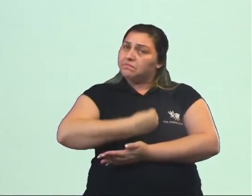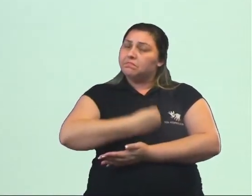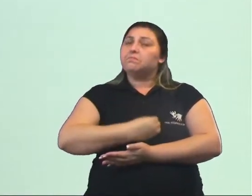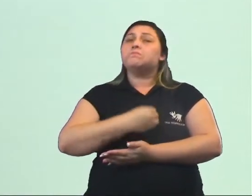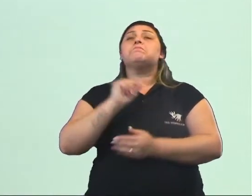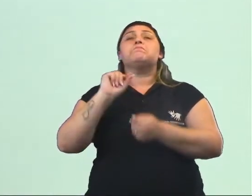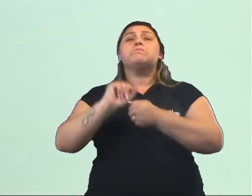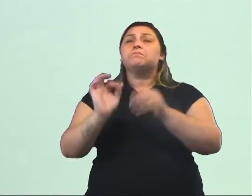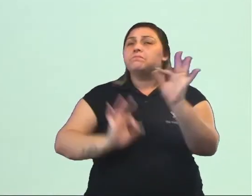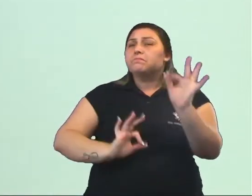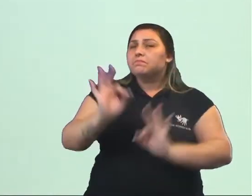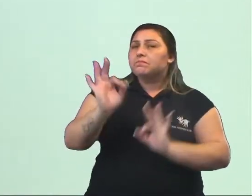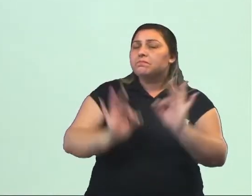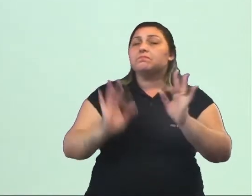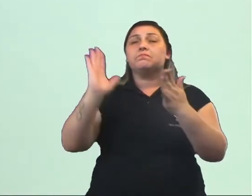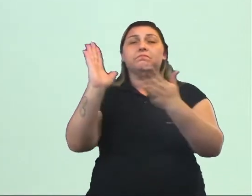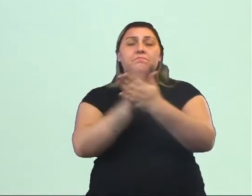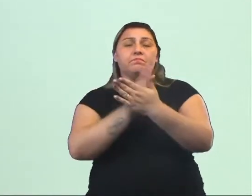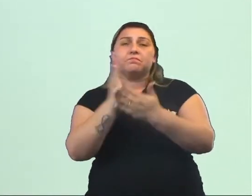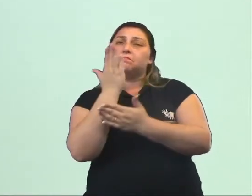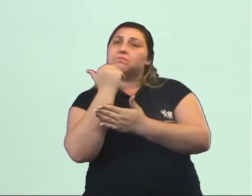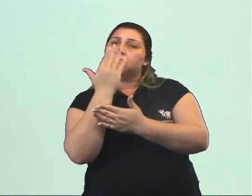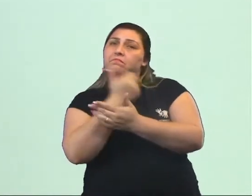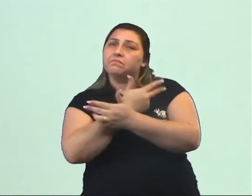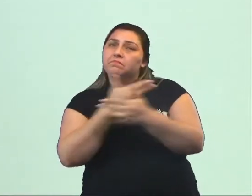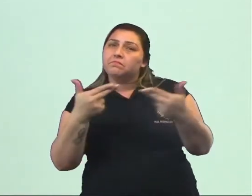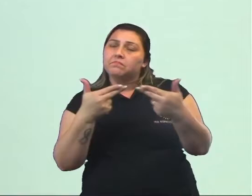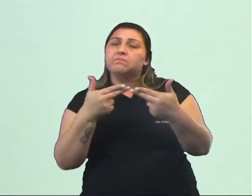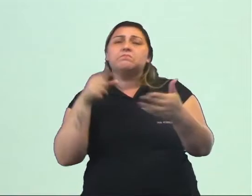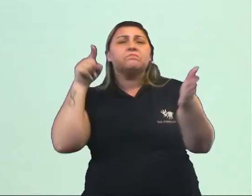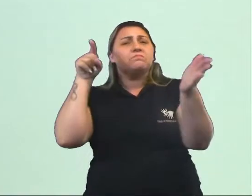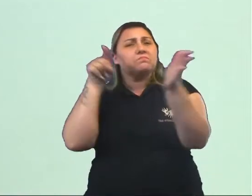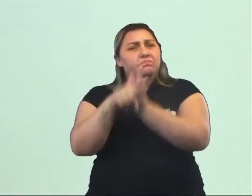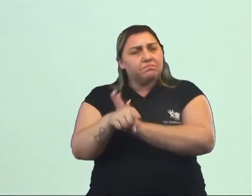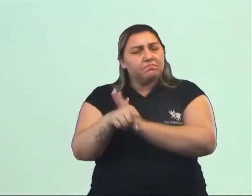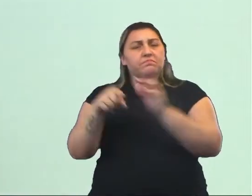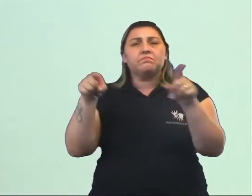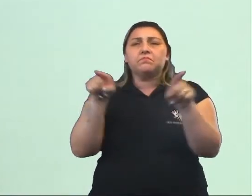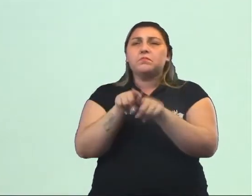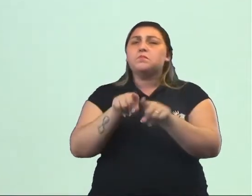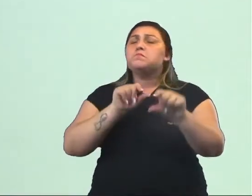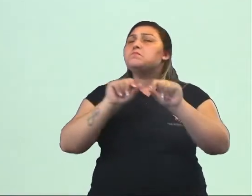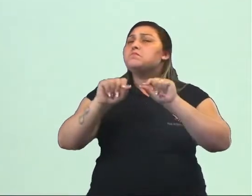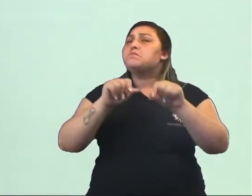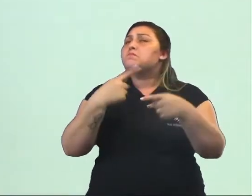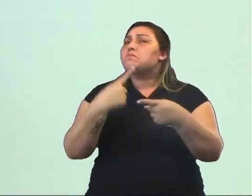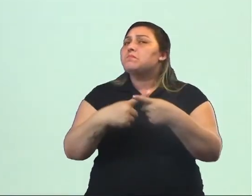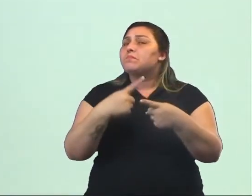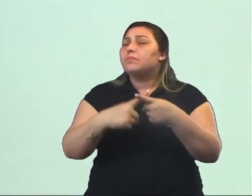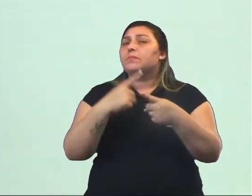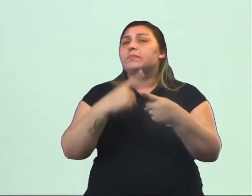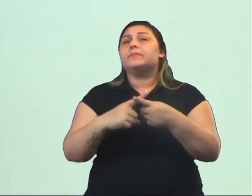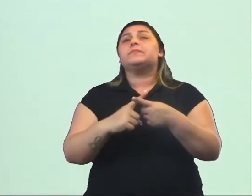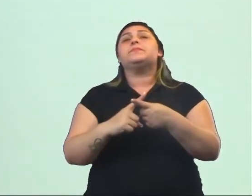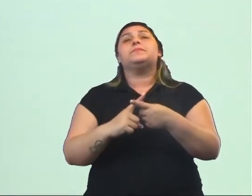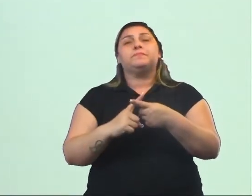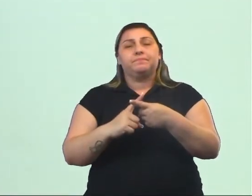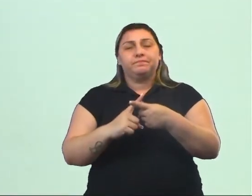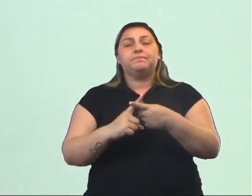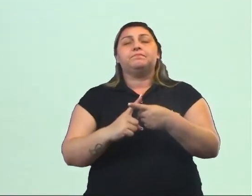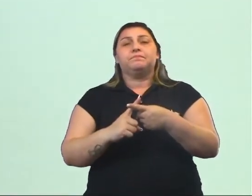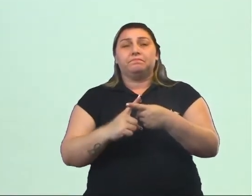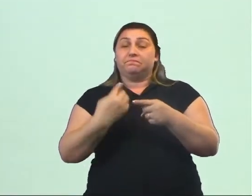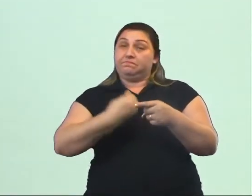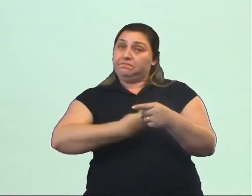da fabricação de alguns alimentos. E eu perguntei ainda há pouco, o que será, por que será que esses